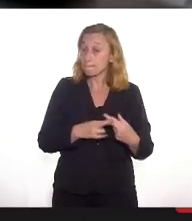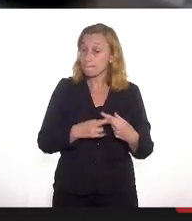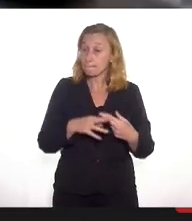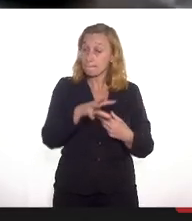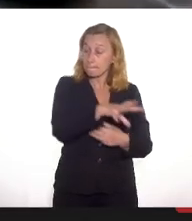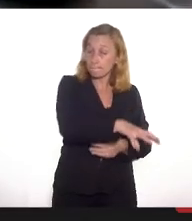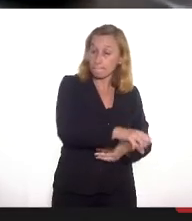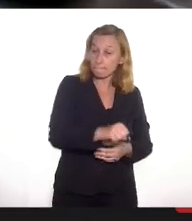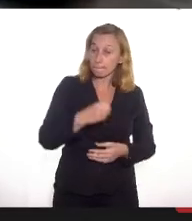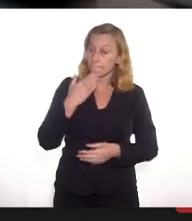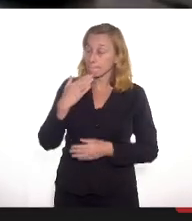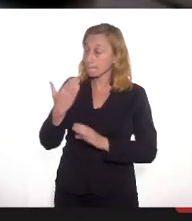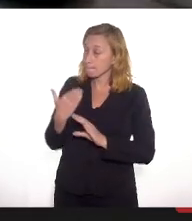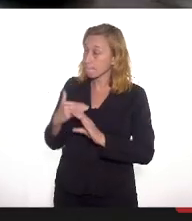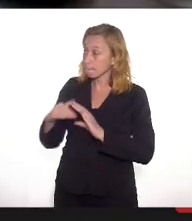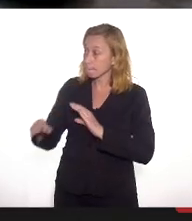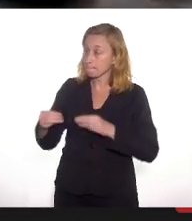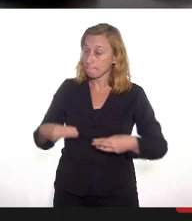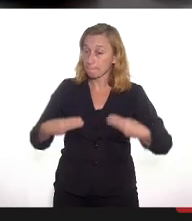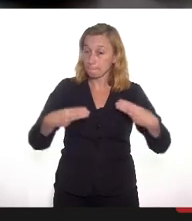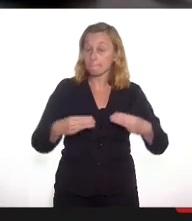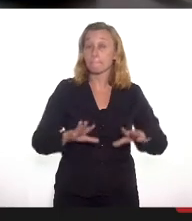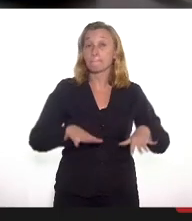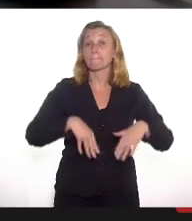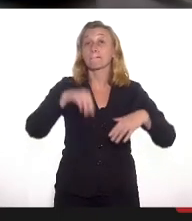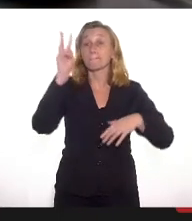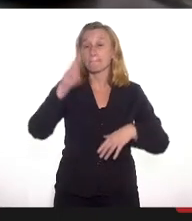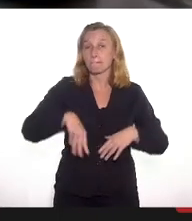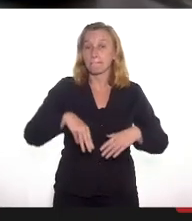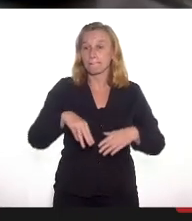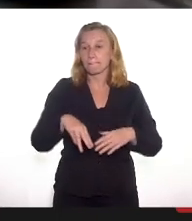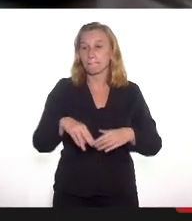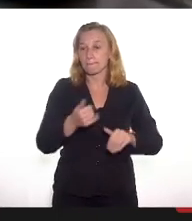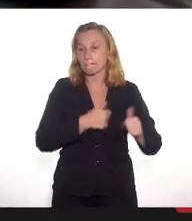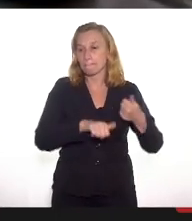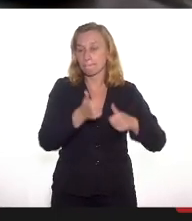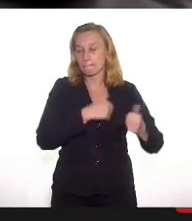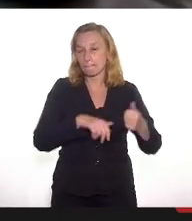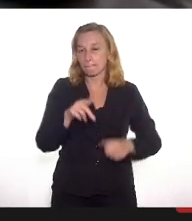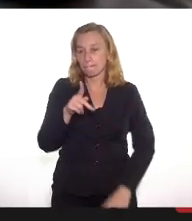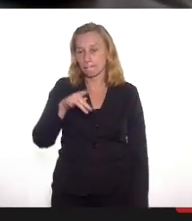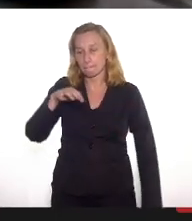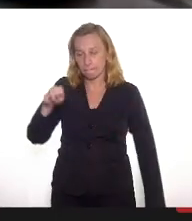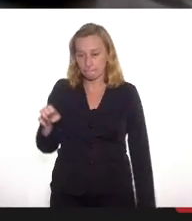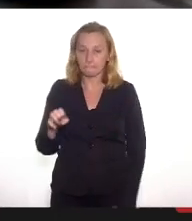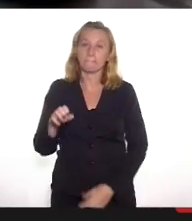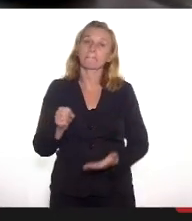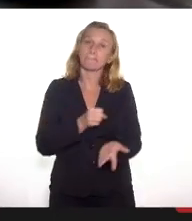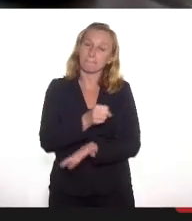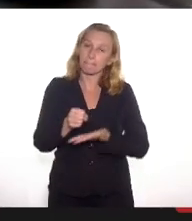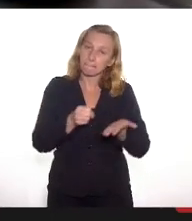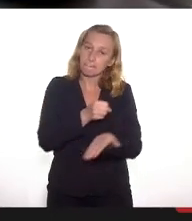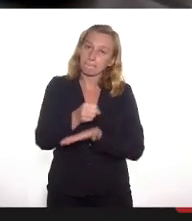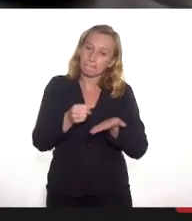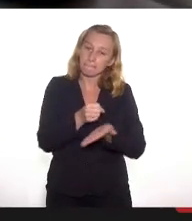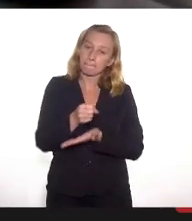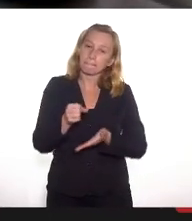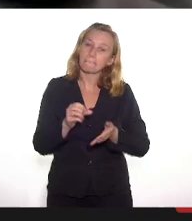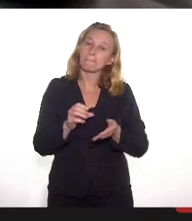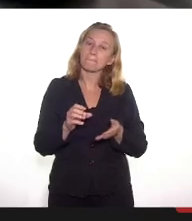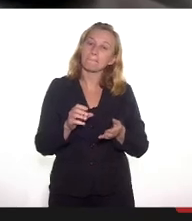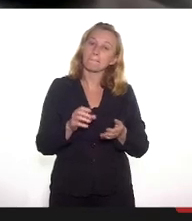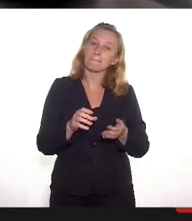pegar esse pedido encaminhado para o ministério Mas quem que vai avaliar isso é oprimir a base desse não base nesse esse